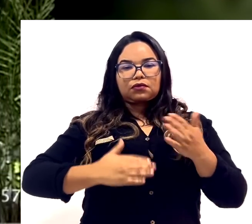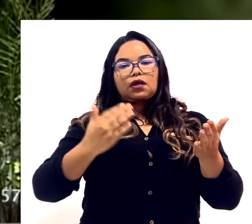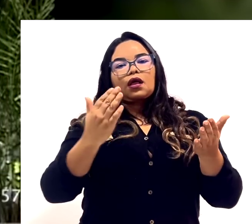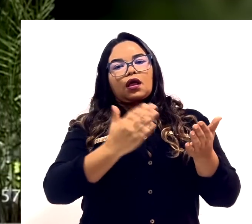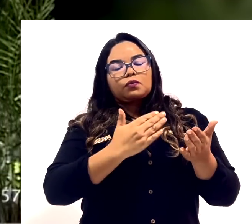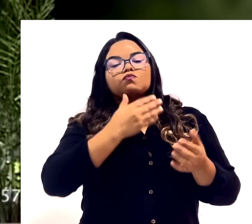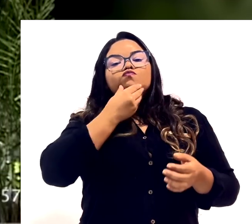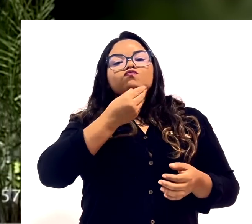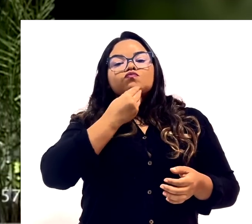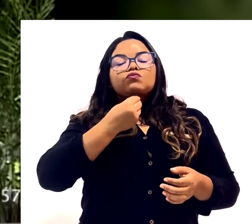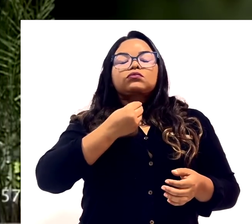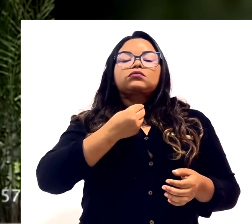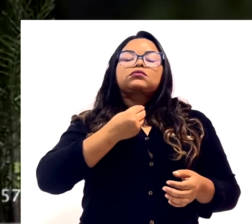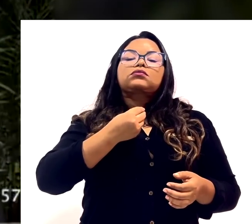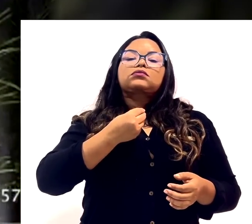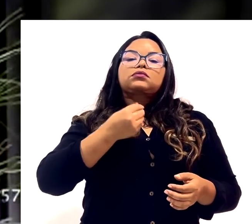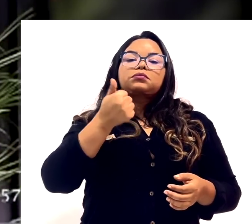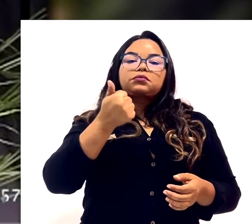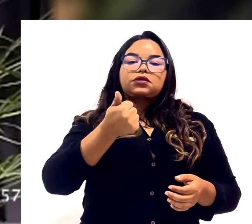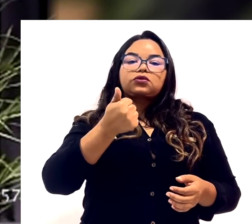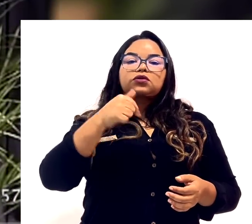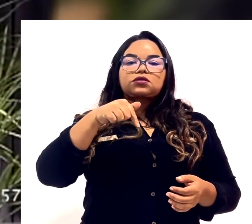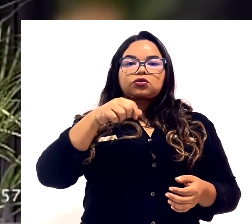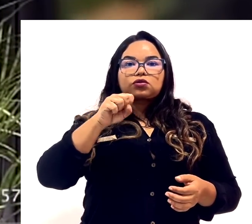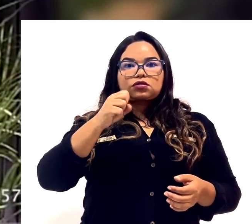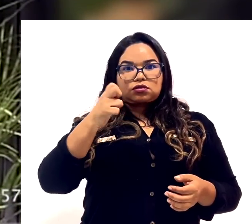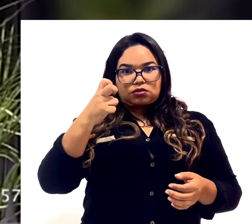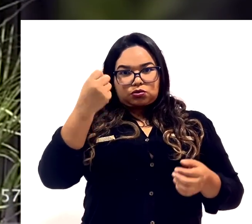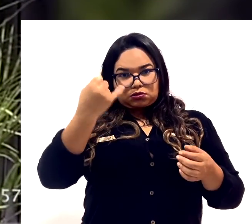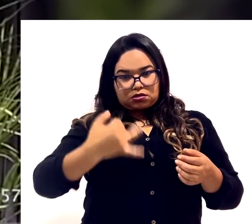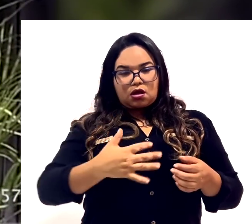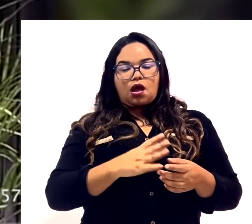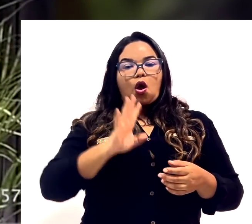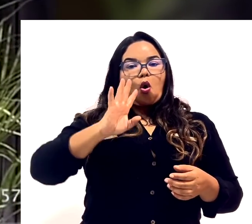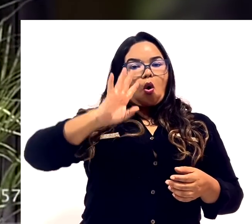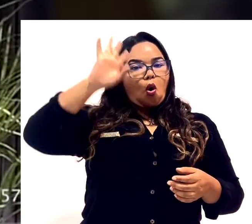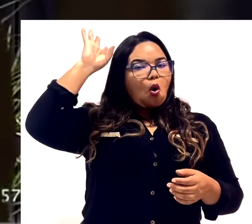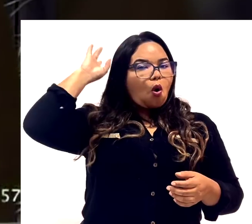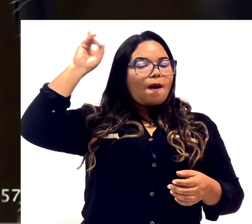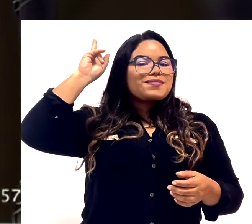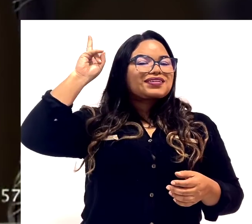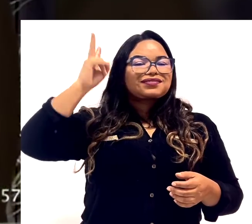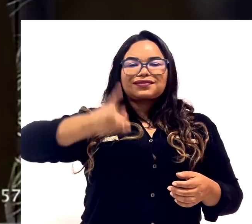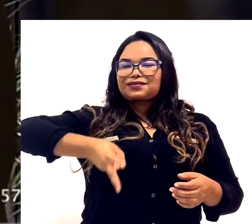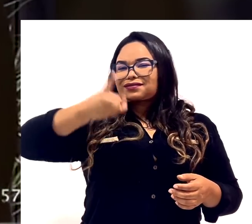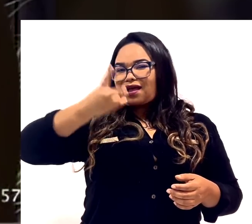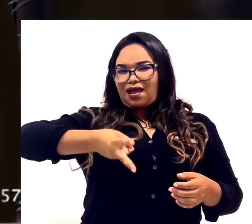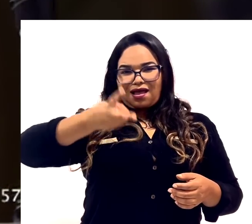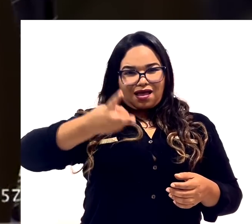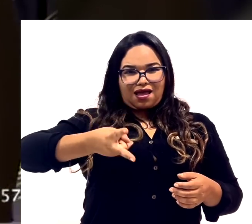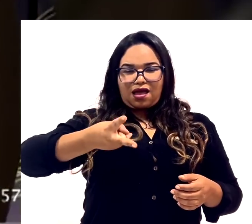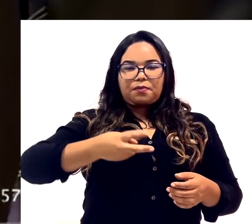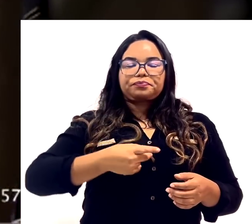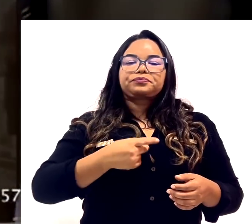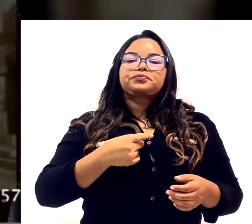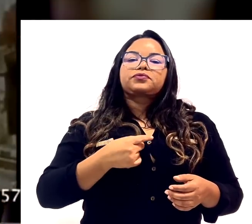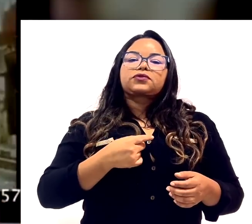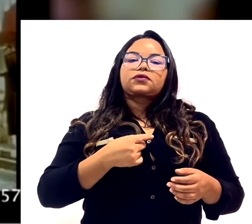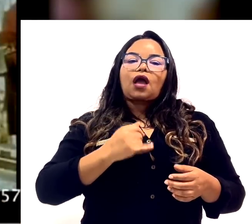de 1985. Portanto, Roma sempre alegou estar na posição de